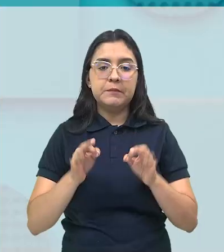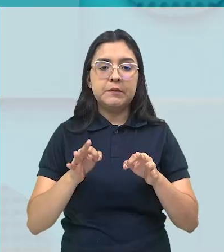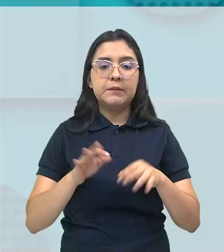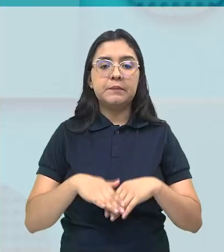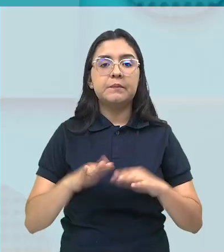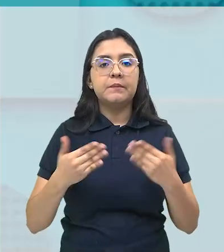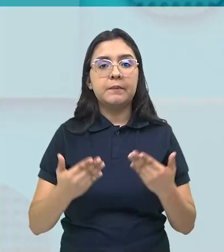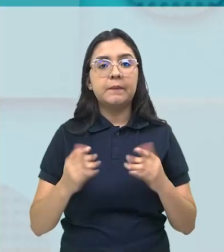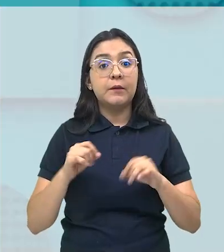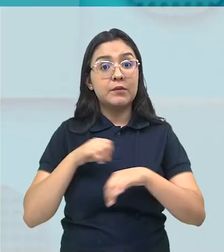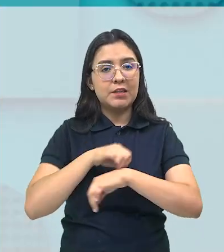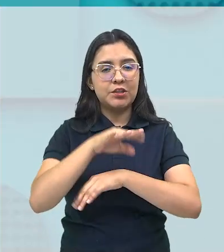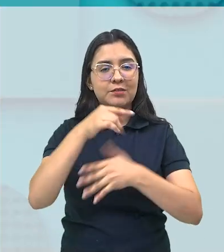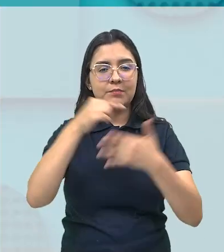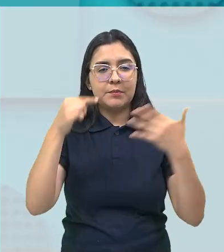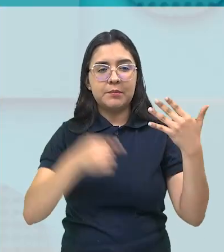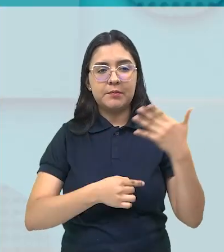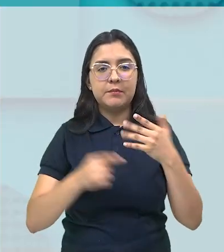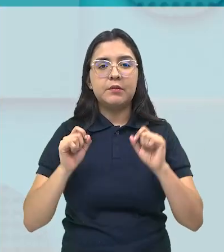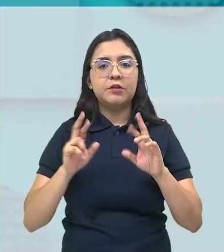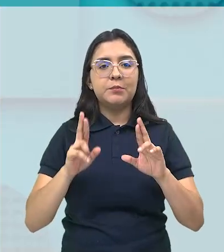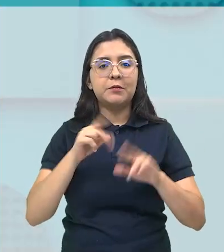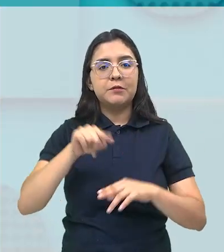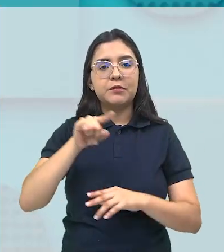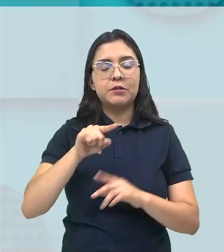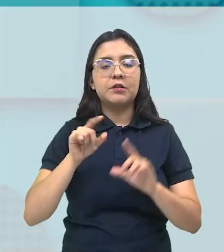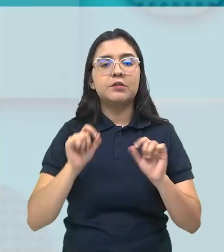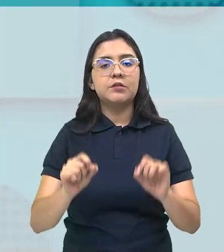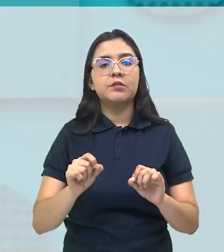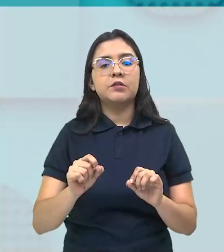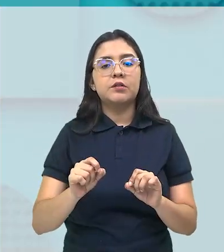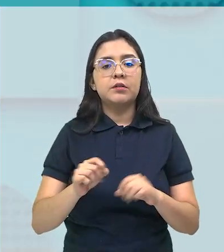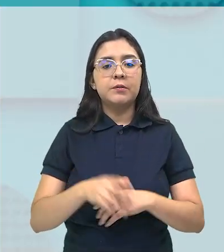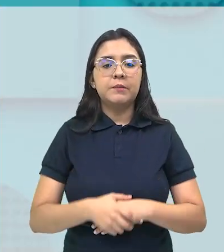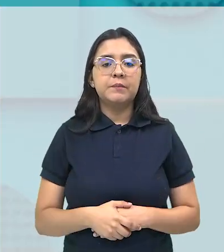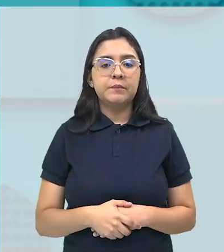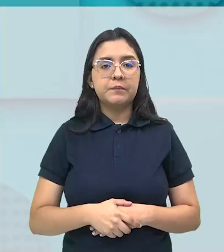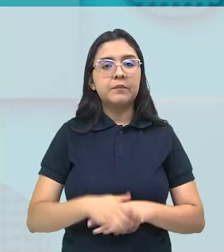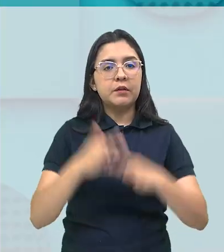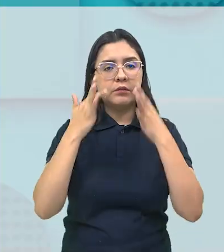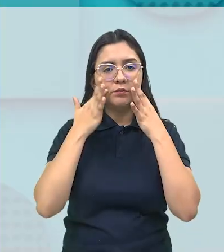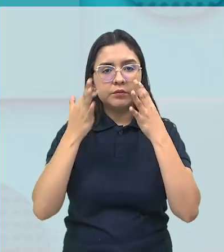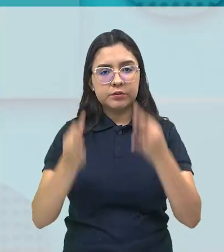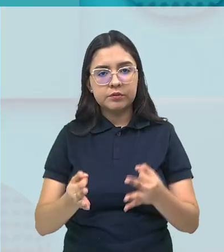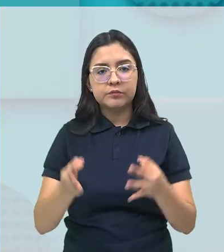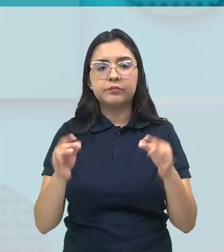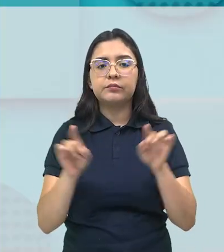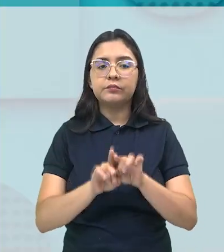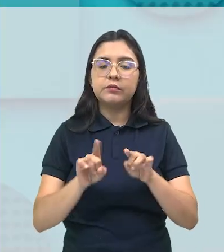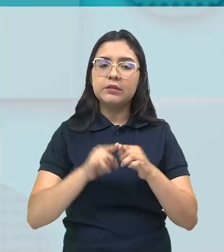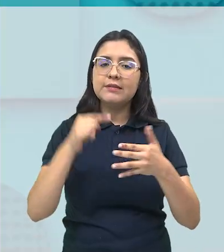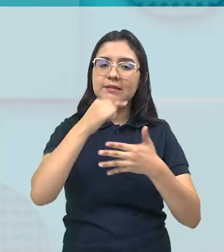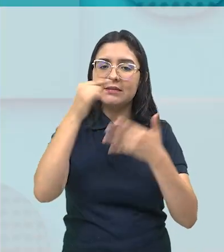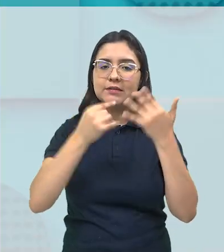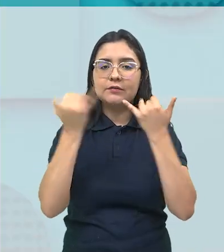bom? Fica essas dicas aí para vocês, espero que todos tenham prestado bastante atenção nessas